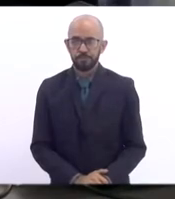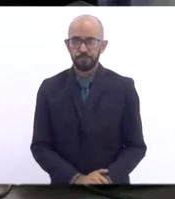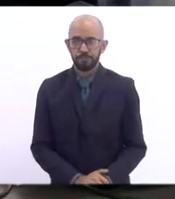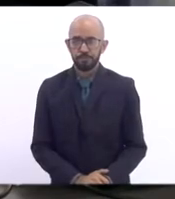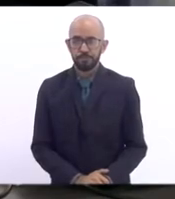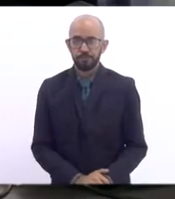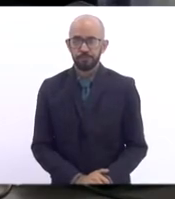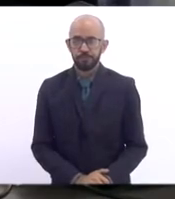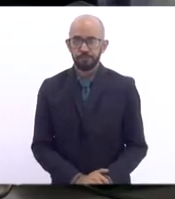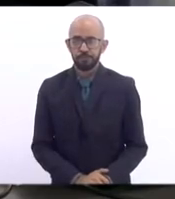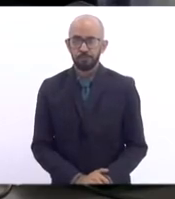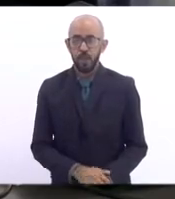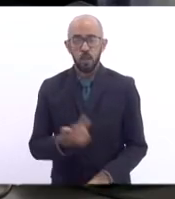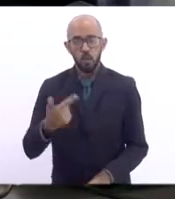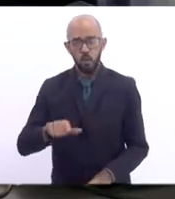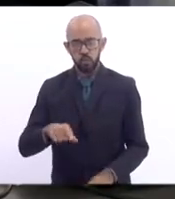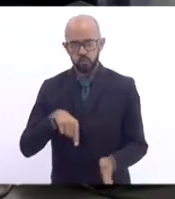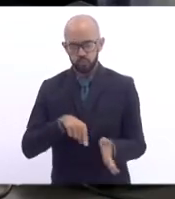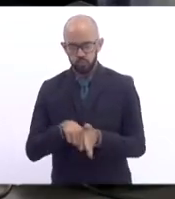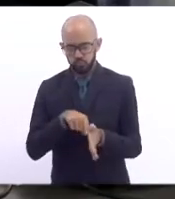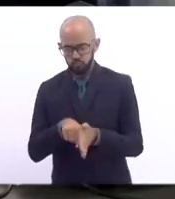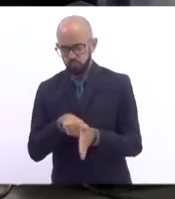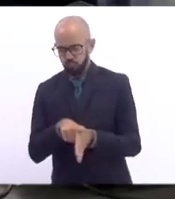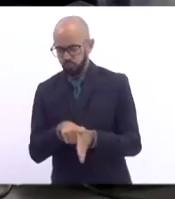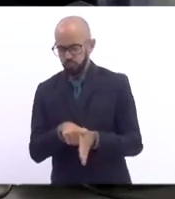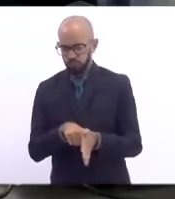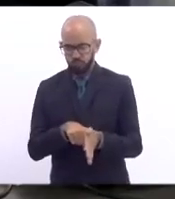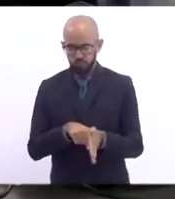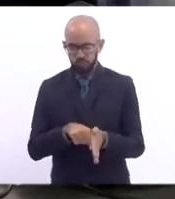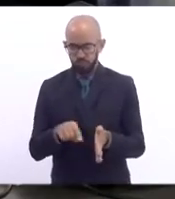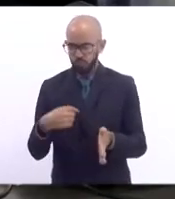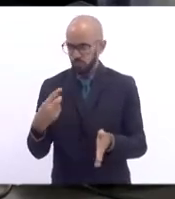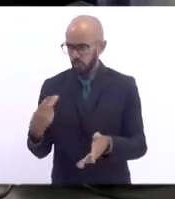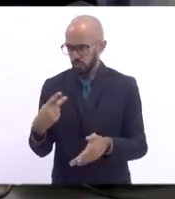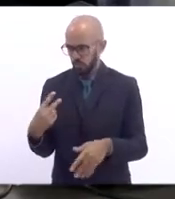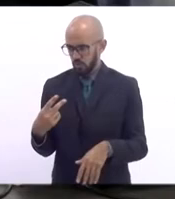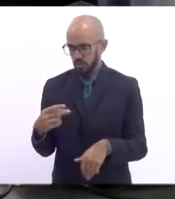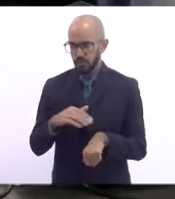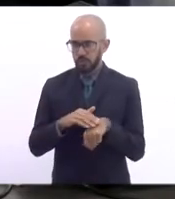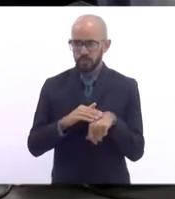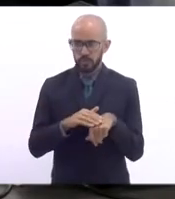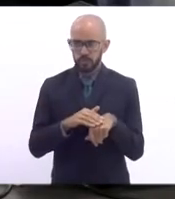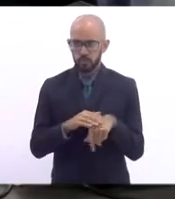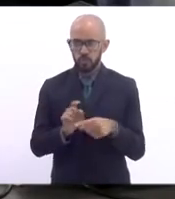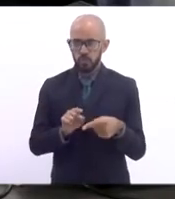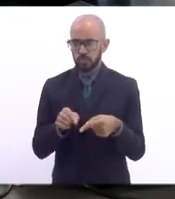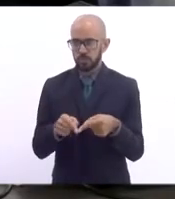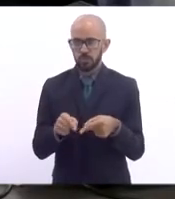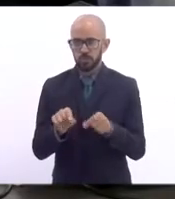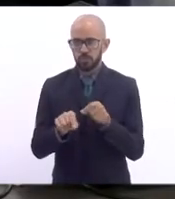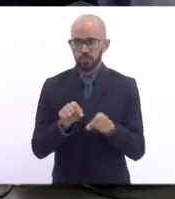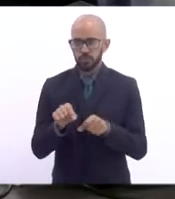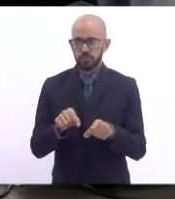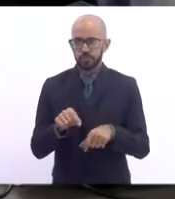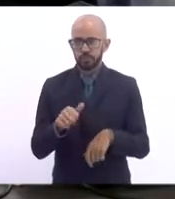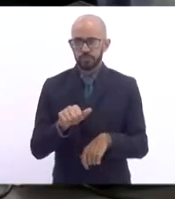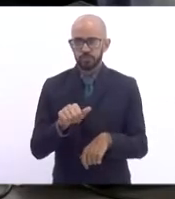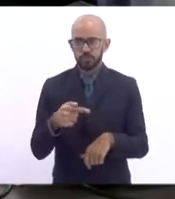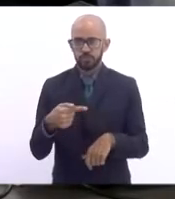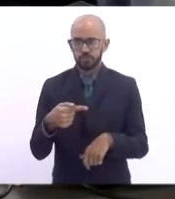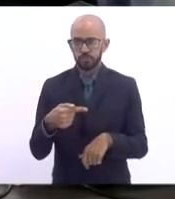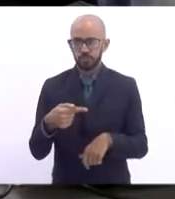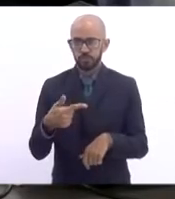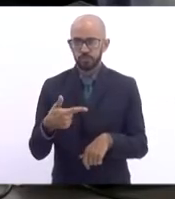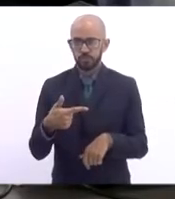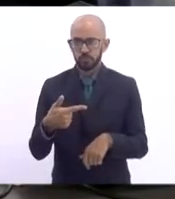é aquela que a gente tava conversando é objetivo é a 117 2419